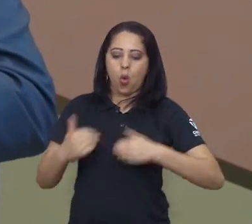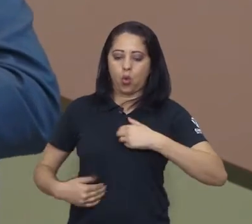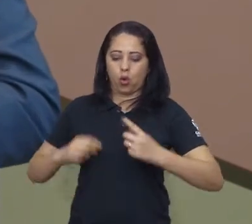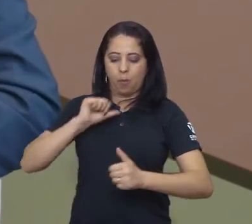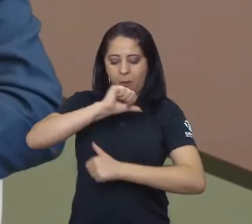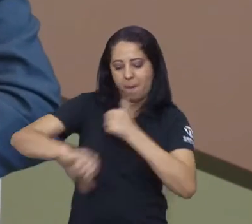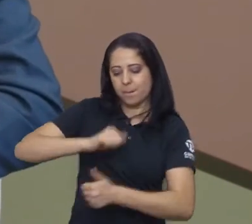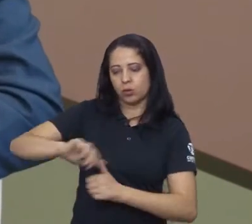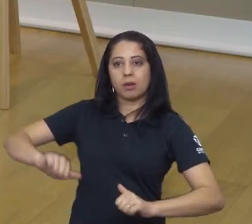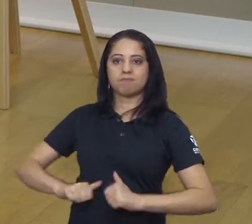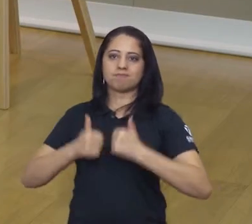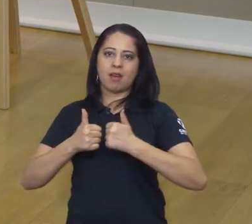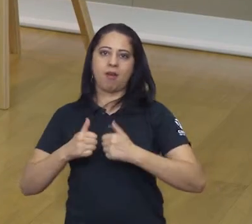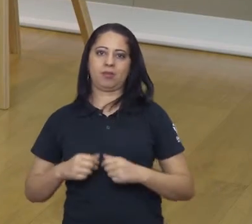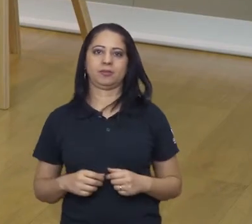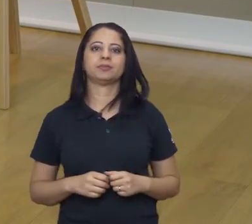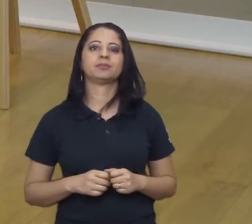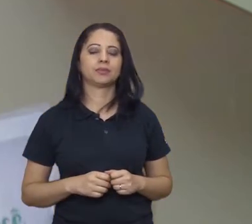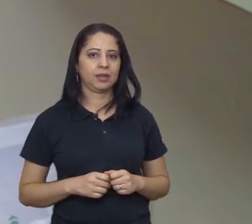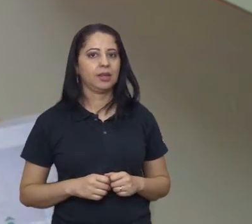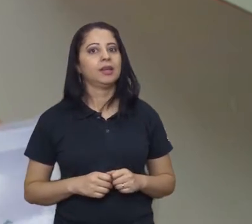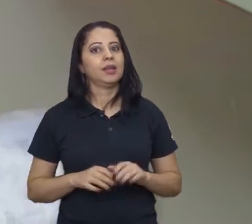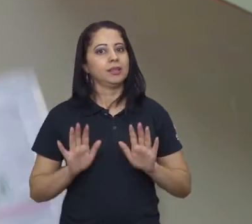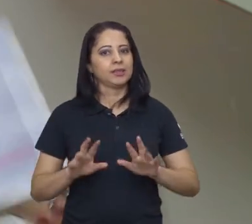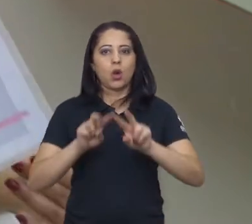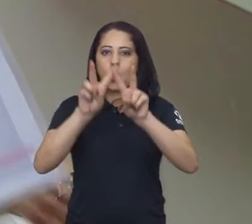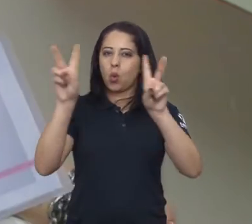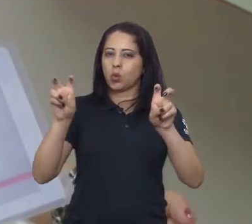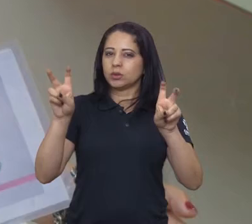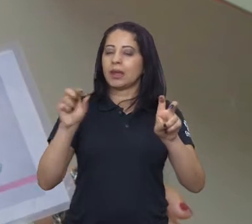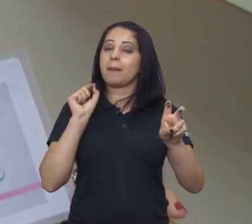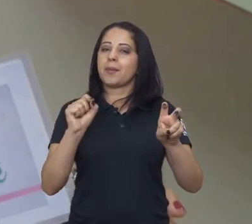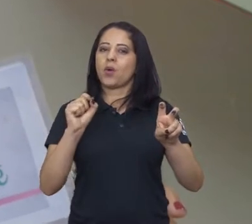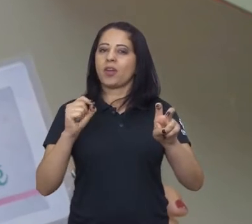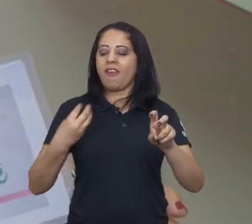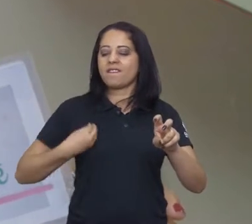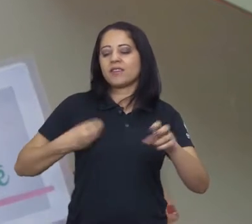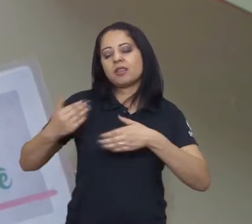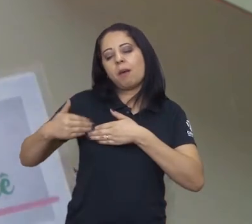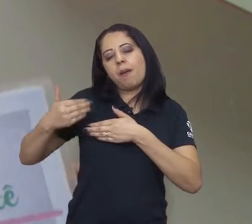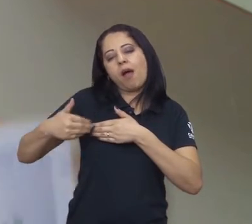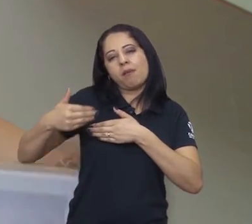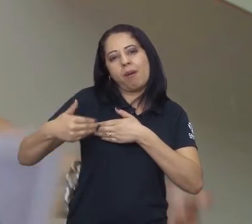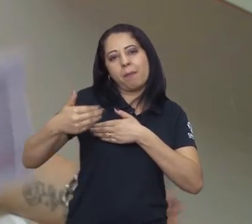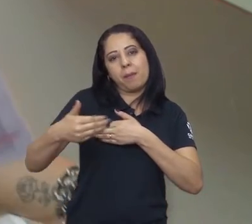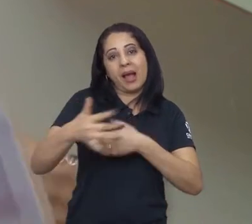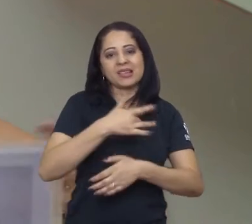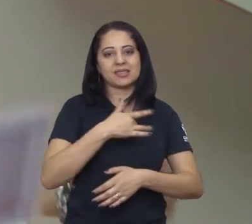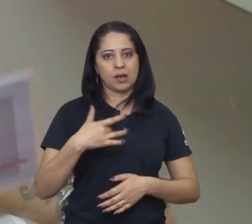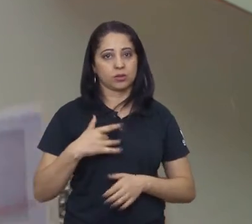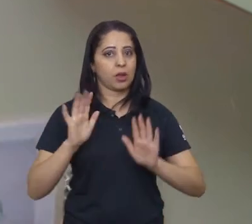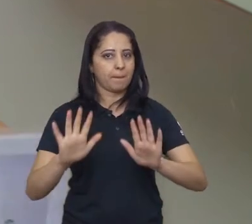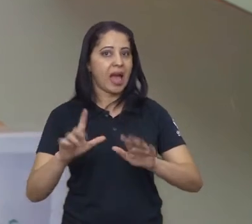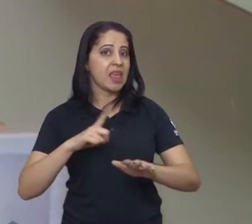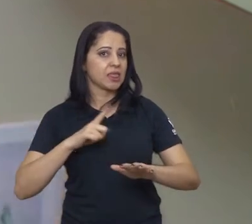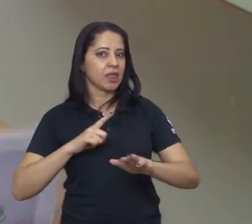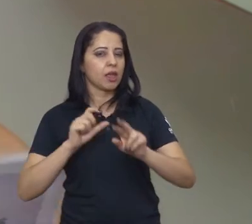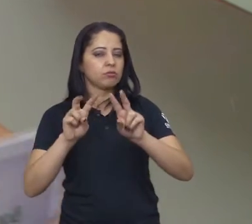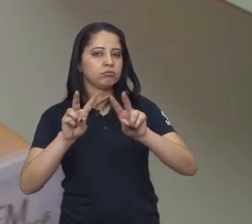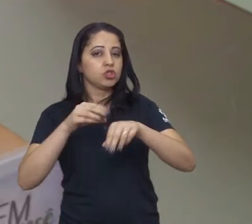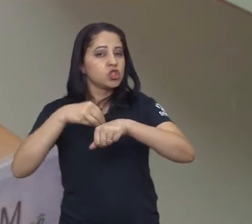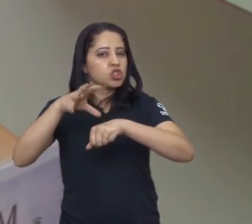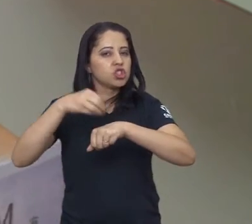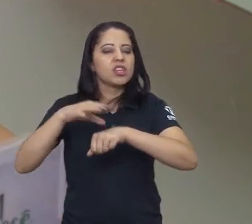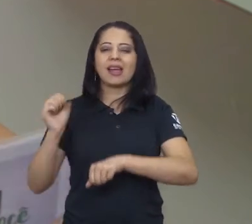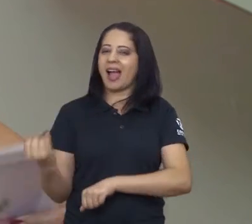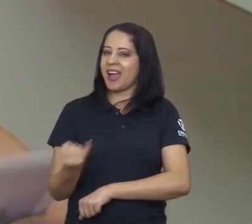a nossa saúde bom gente então o tema é longevidade saudável e a gente tem outros assuntos para abordar aqui